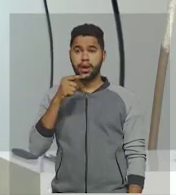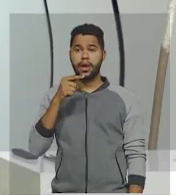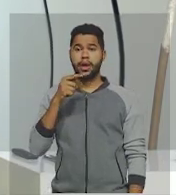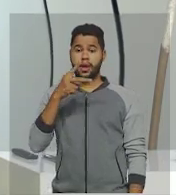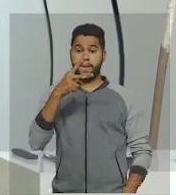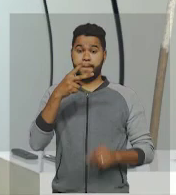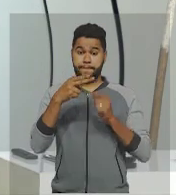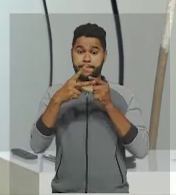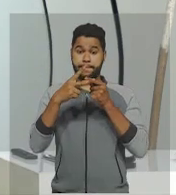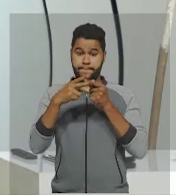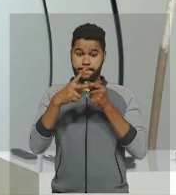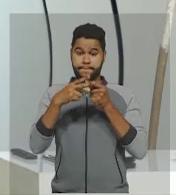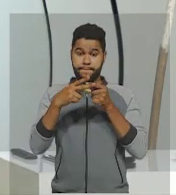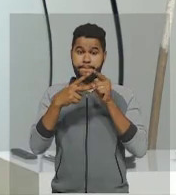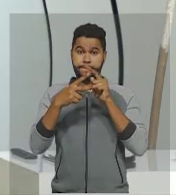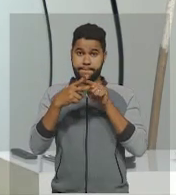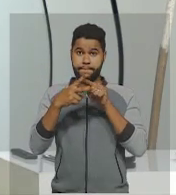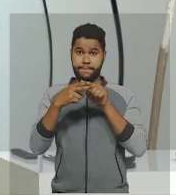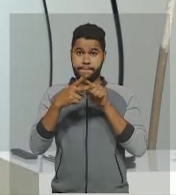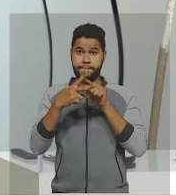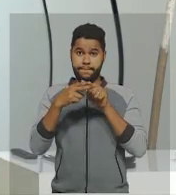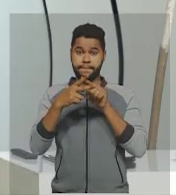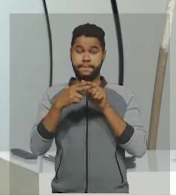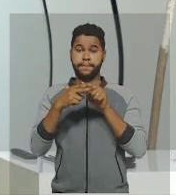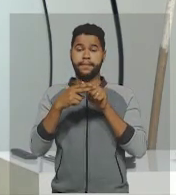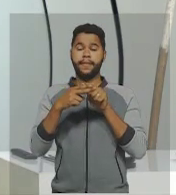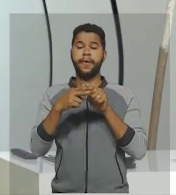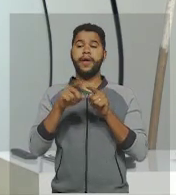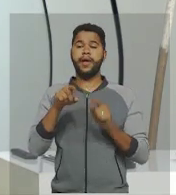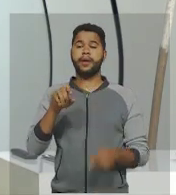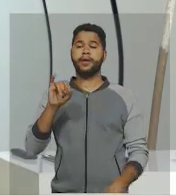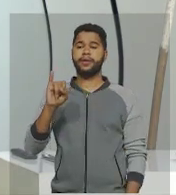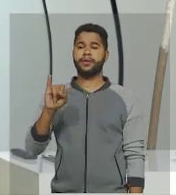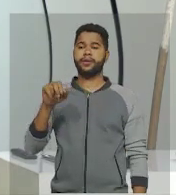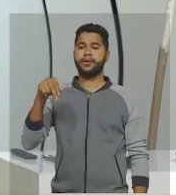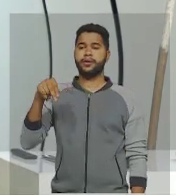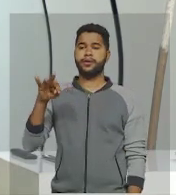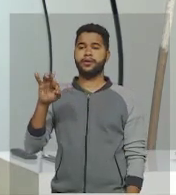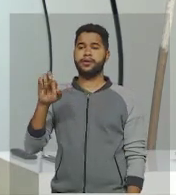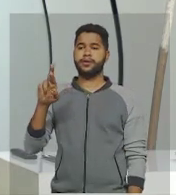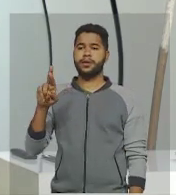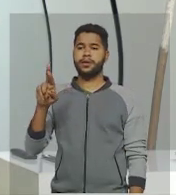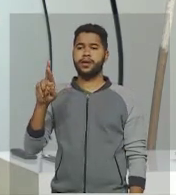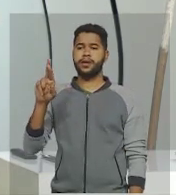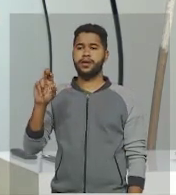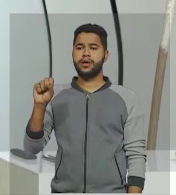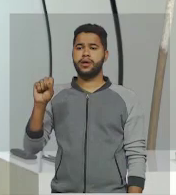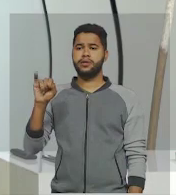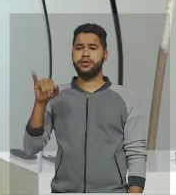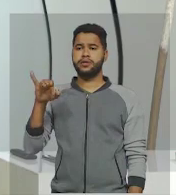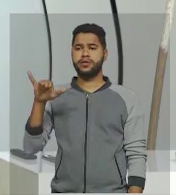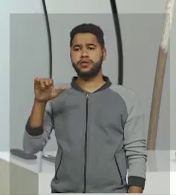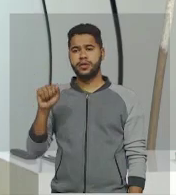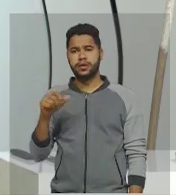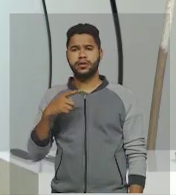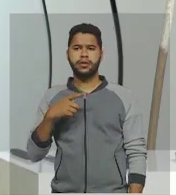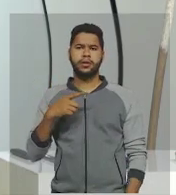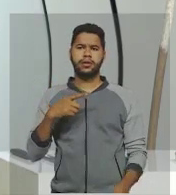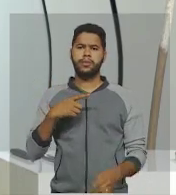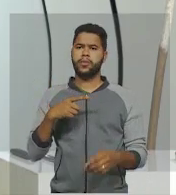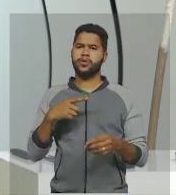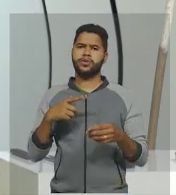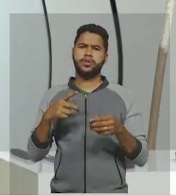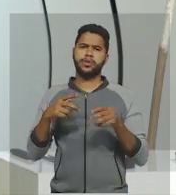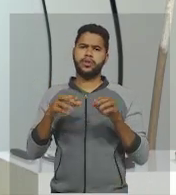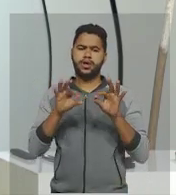a força efetivamente está sendo aplicada no objeto, é meu ponto de resistência. Pode ser uma linha, pode ser um pedaço de